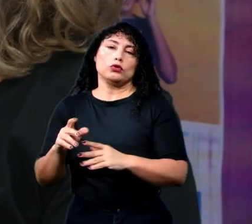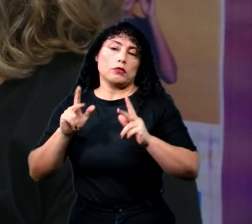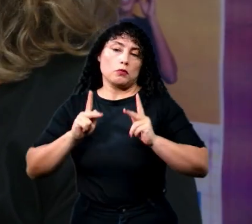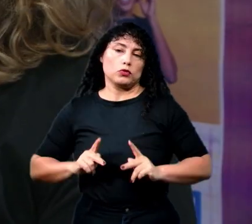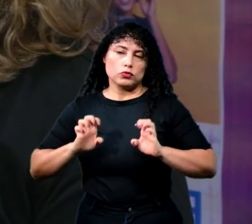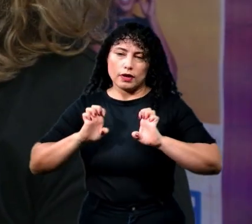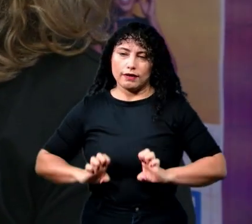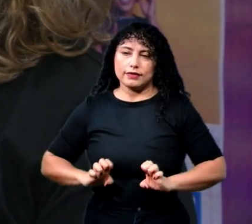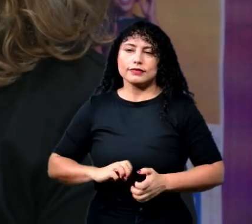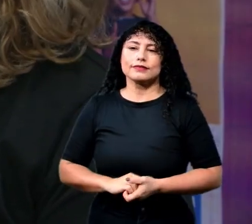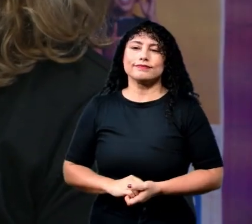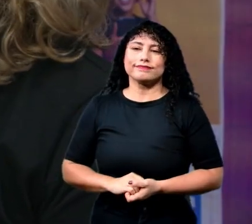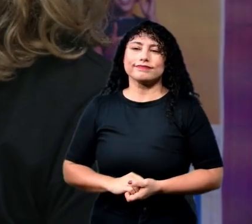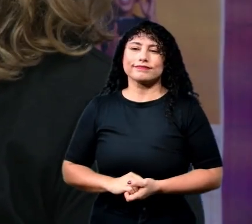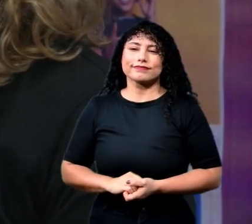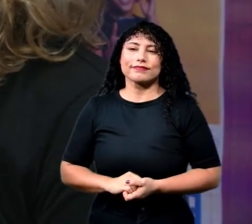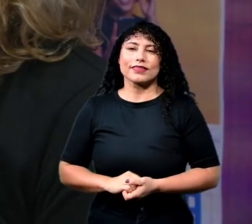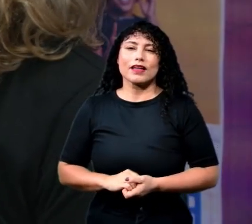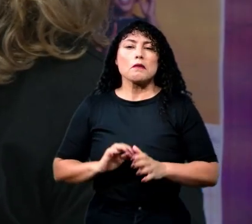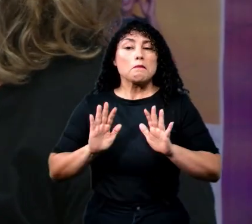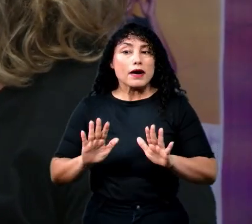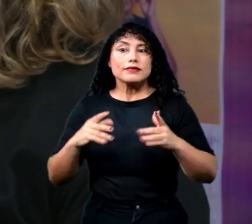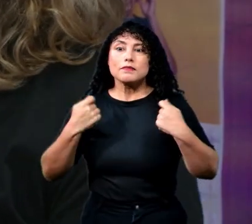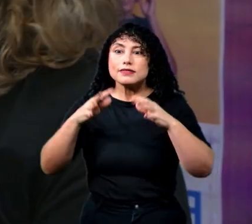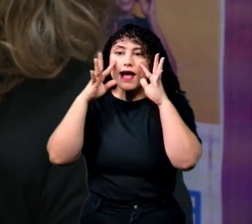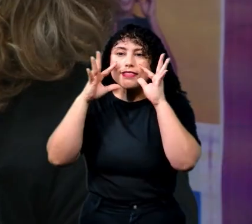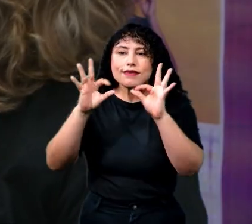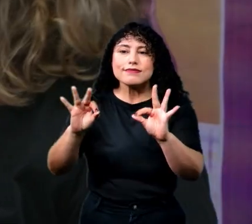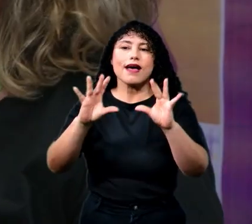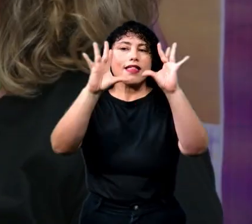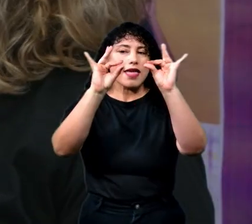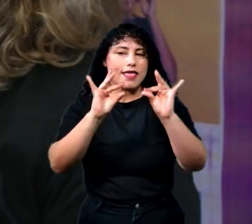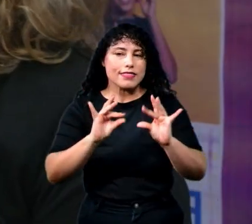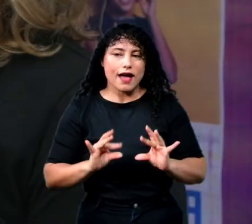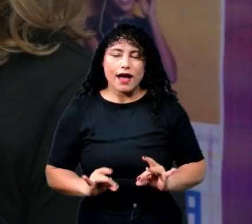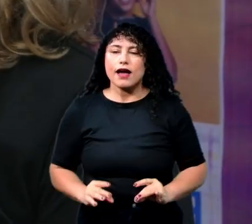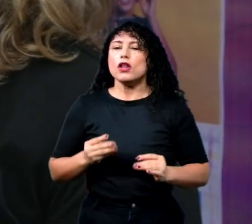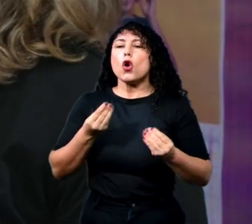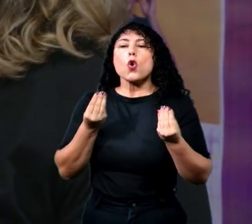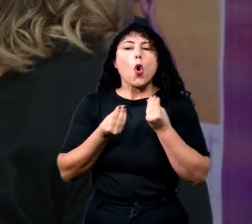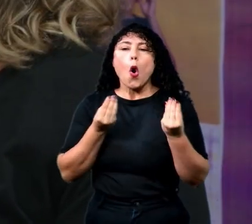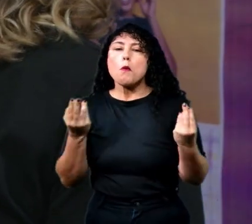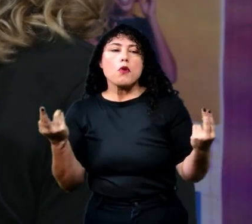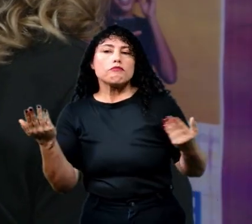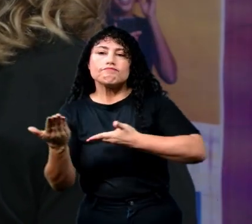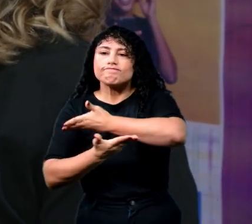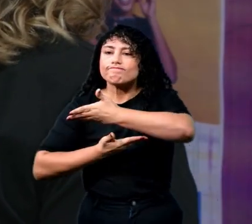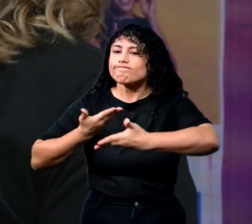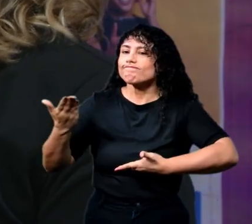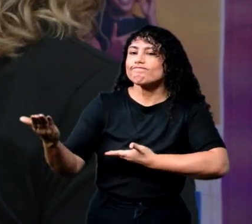ética. Então, mais do que tudo é prestar atenção nos detalhes, na forma como a gente se relaciona,